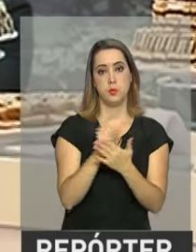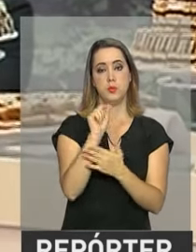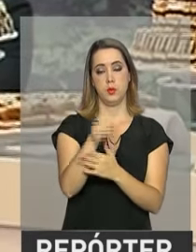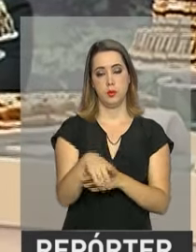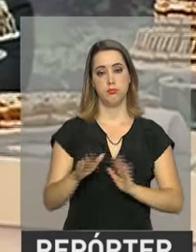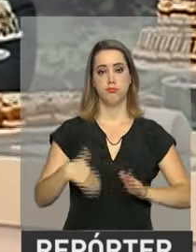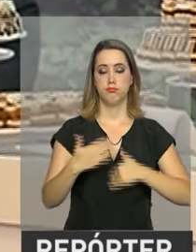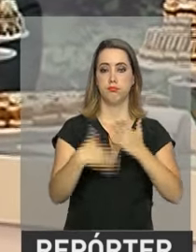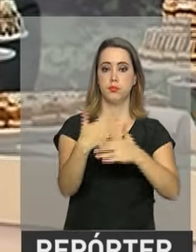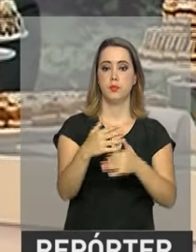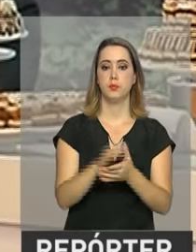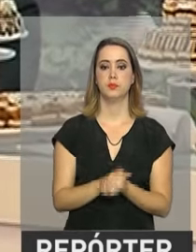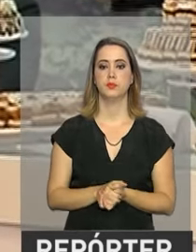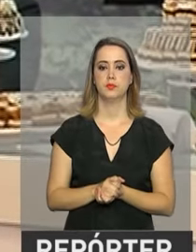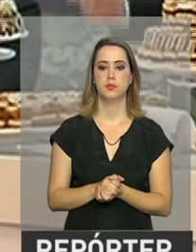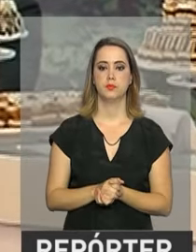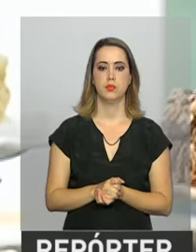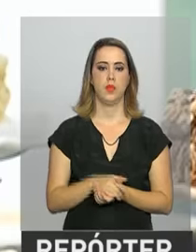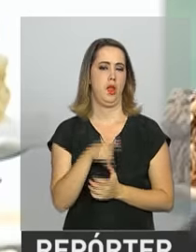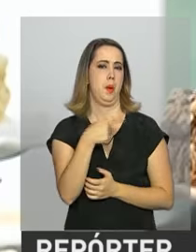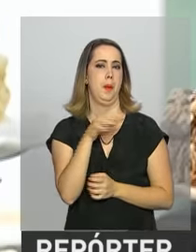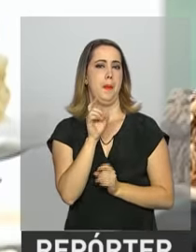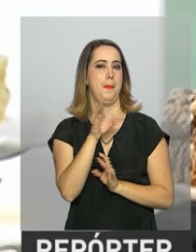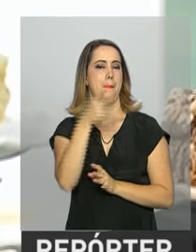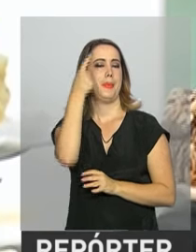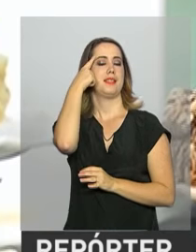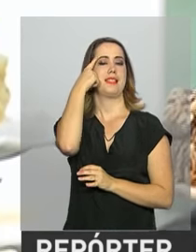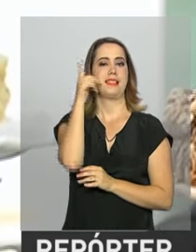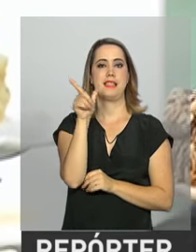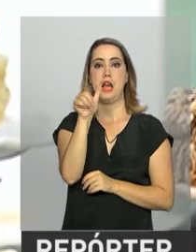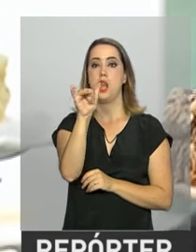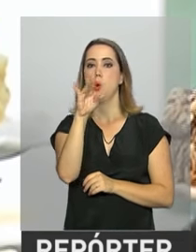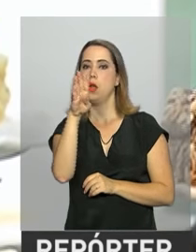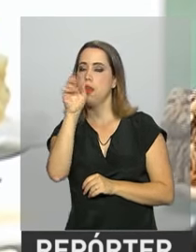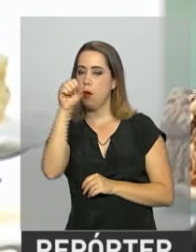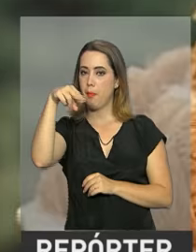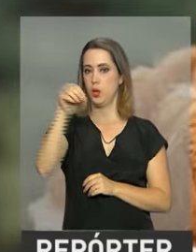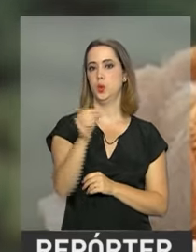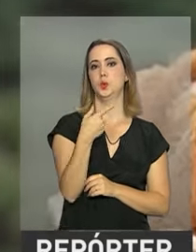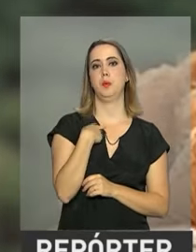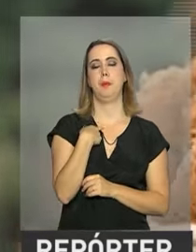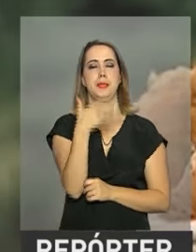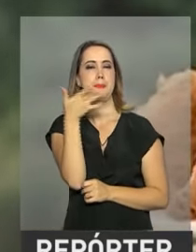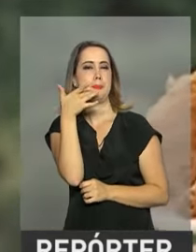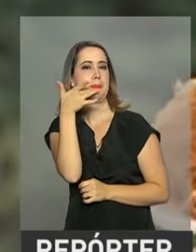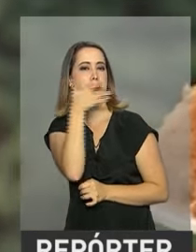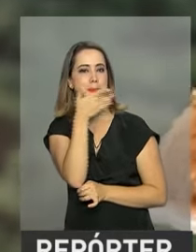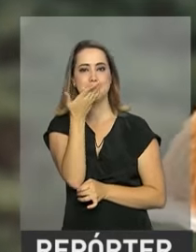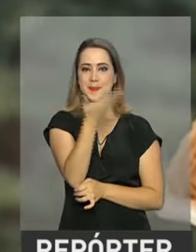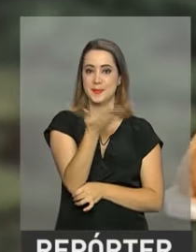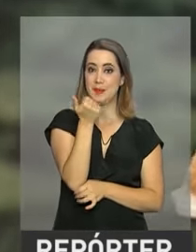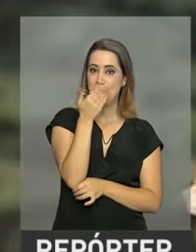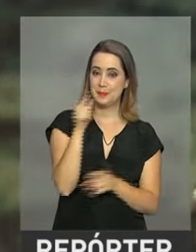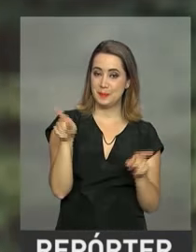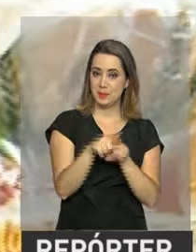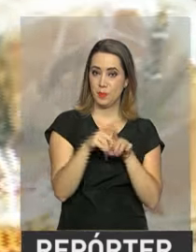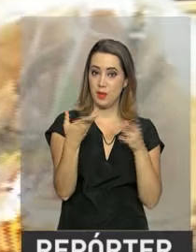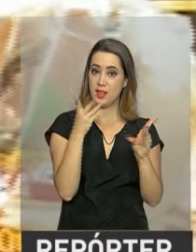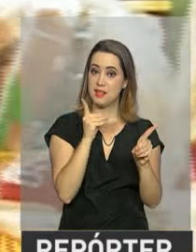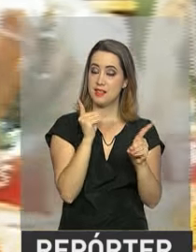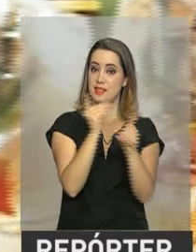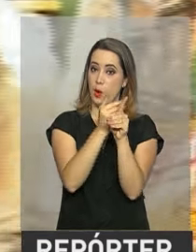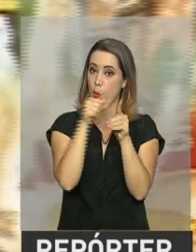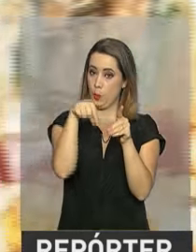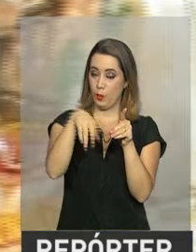Não tem jeito, é pensar no Líbano e logo vem à mente as delícias da culinária. Mas esse encontro em São Paulo quer mostrar que